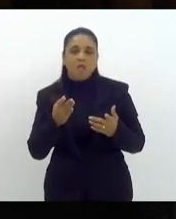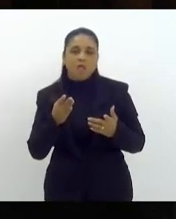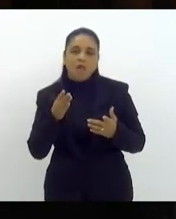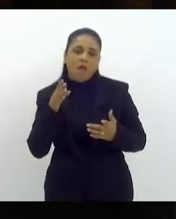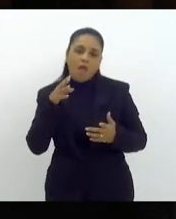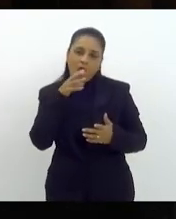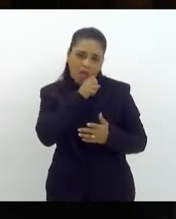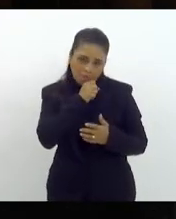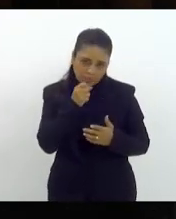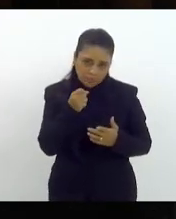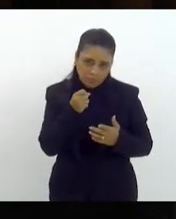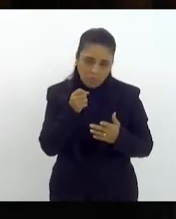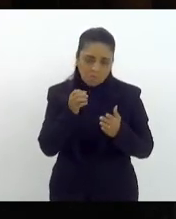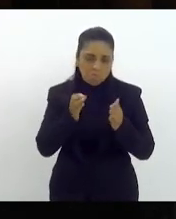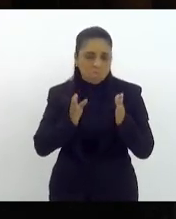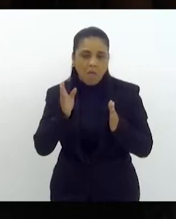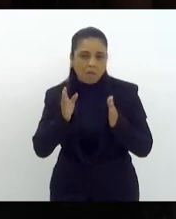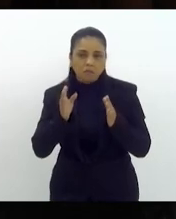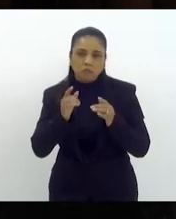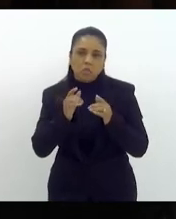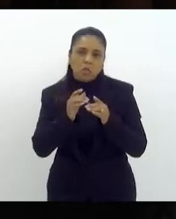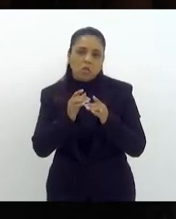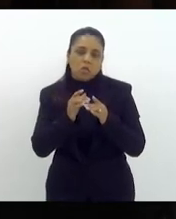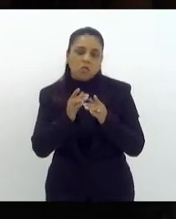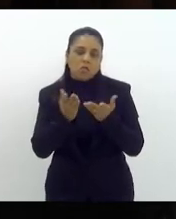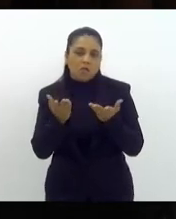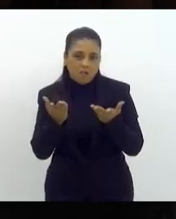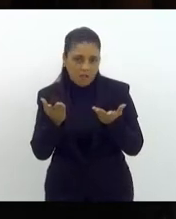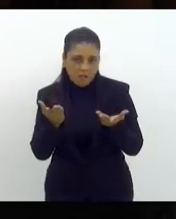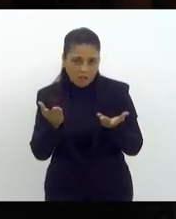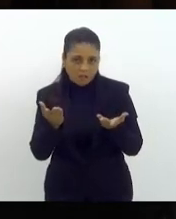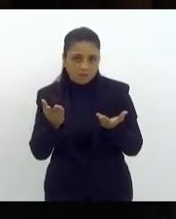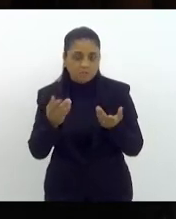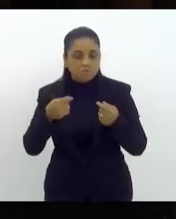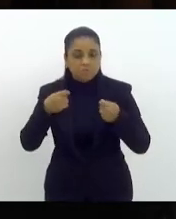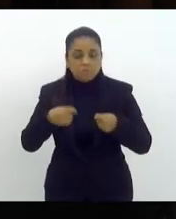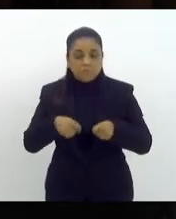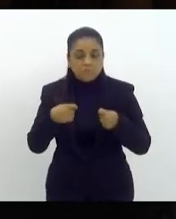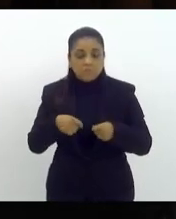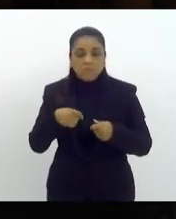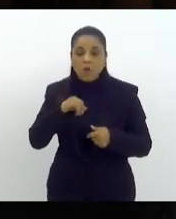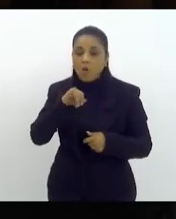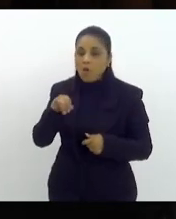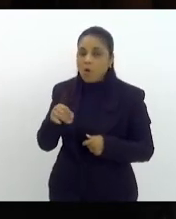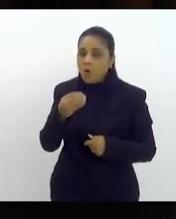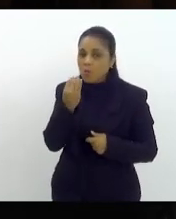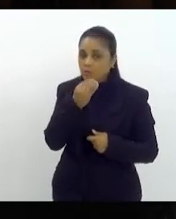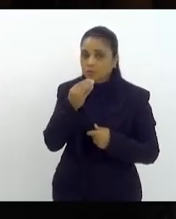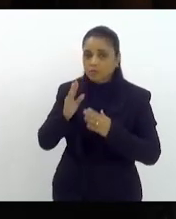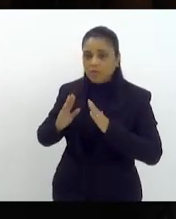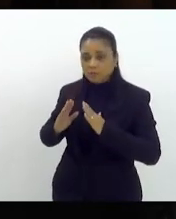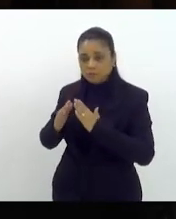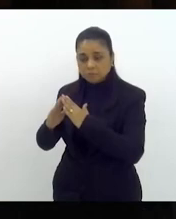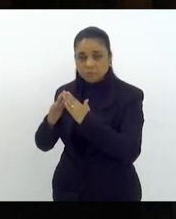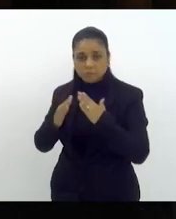prazo é preciso dar oportunidade essas pessoas que estão nas comunidades é preciso a